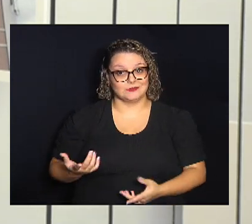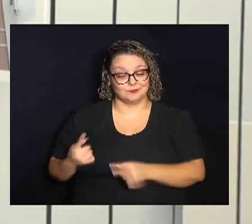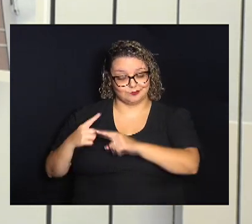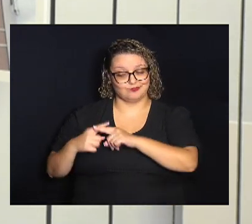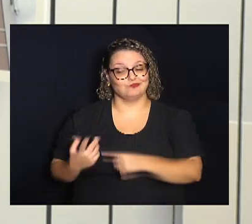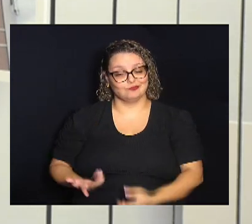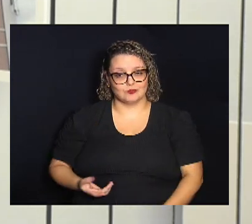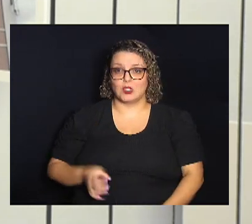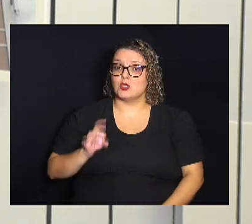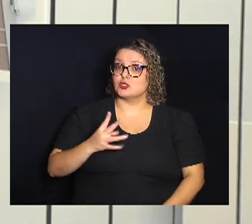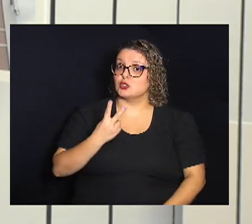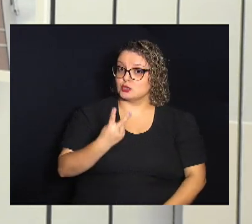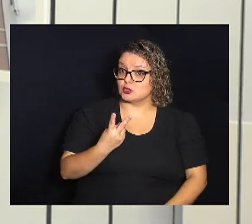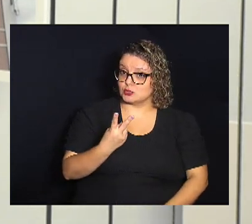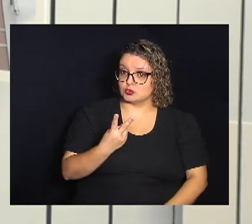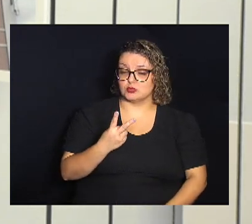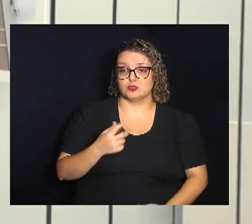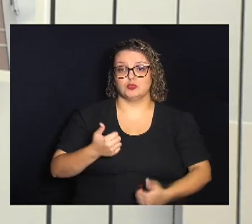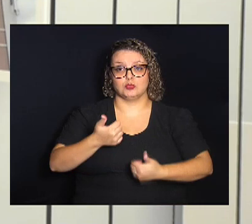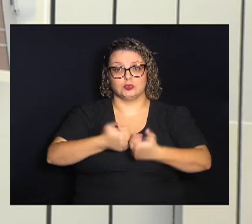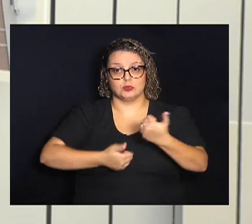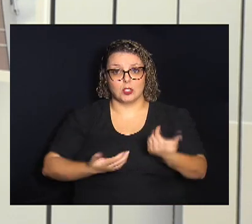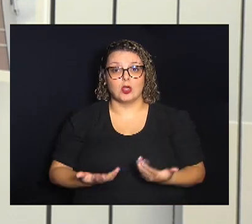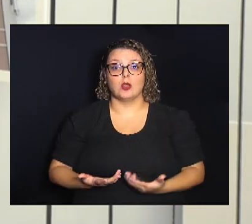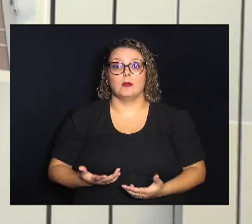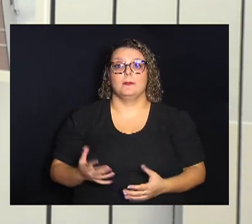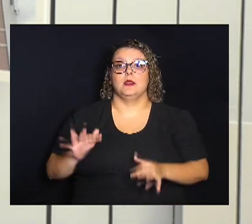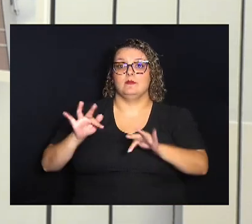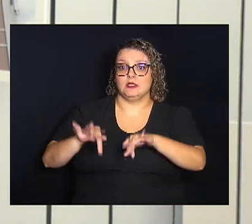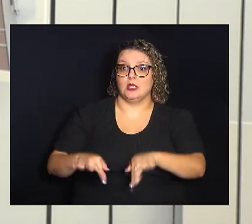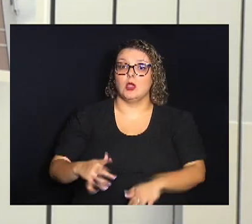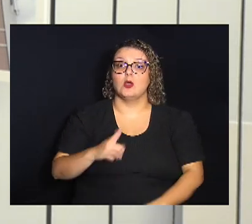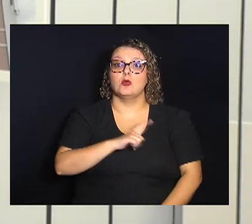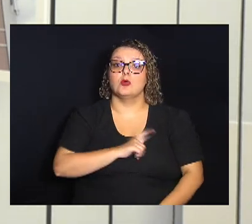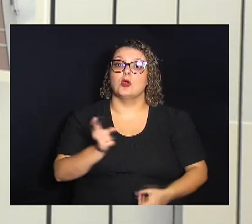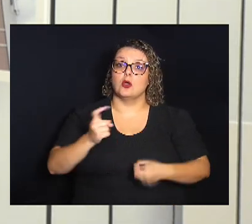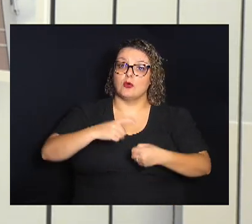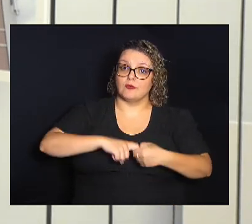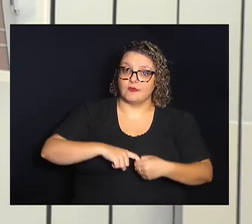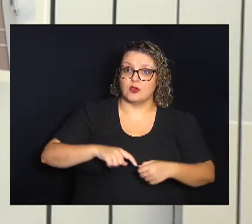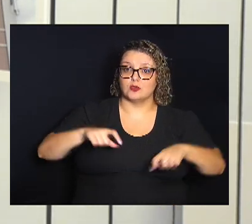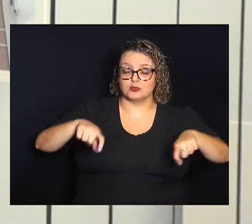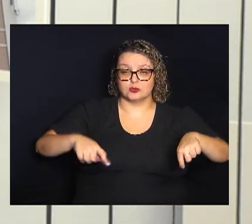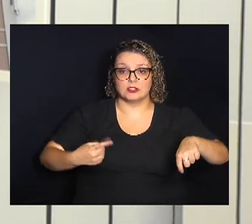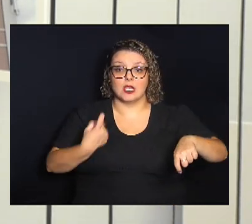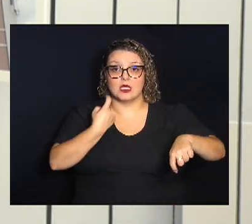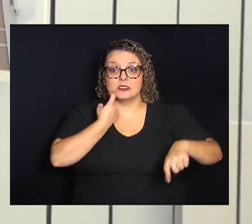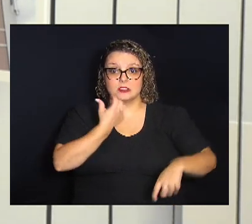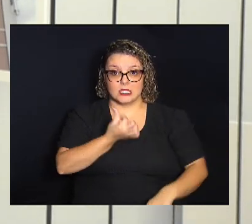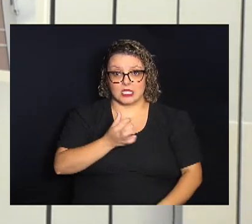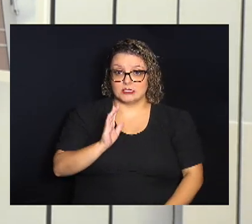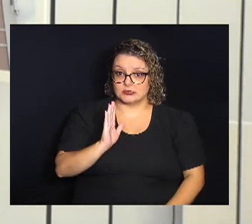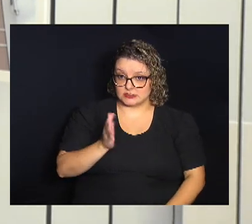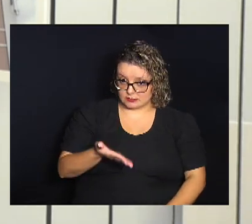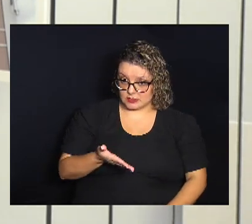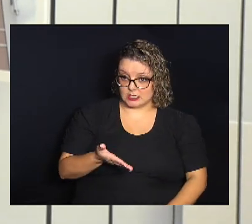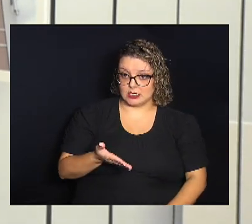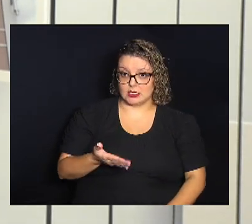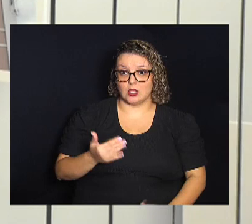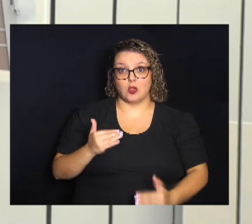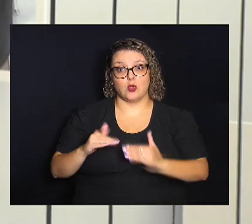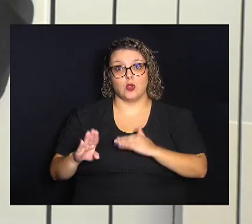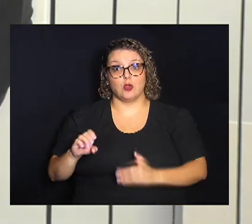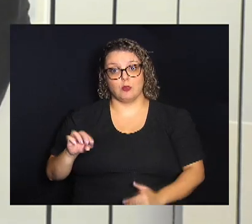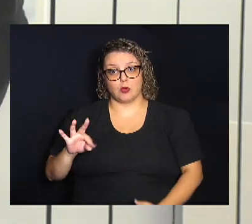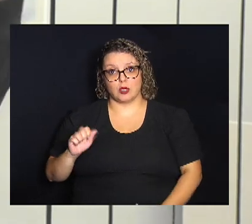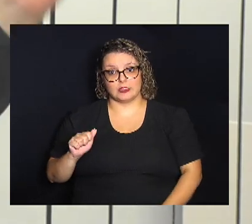2 rodadas para o término da competição. Guarani volta a campo na sexta-feira, 6h30 da tarde, contra o Botafogo,